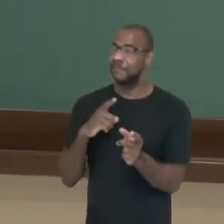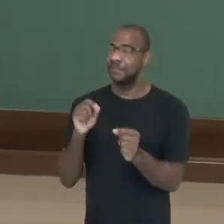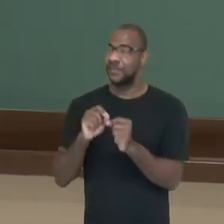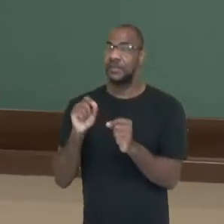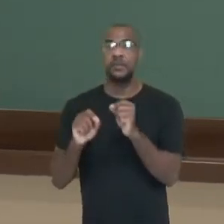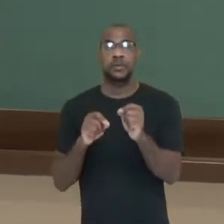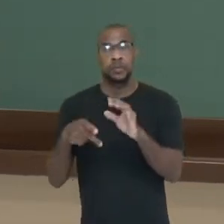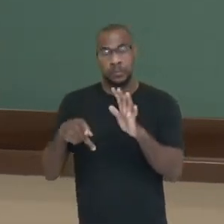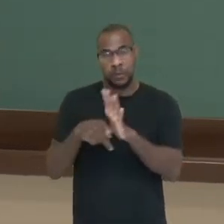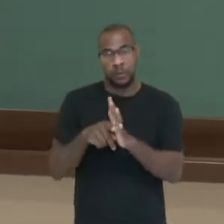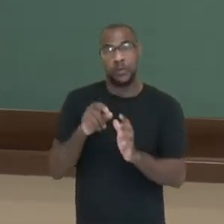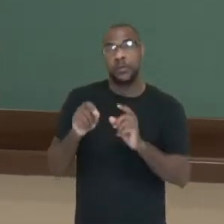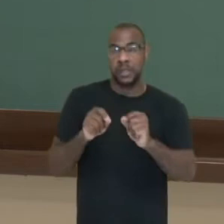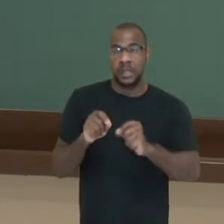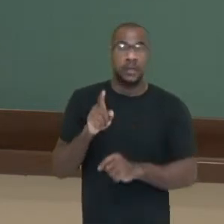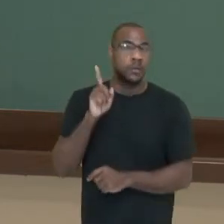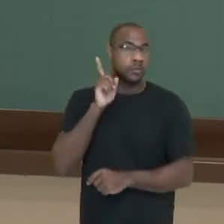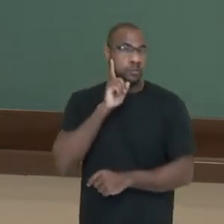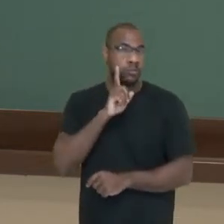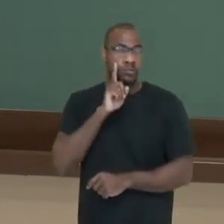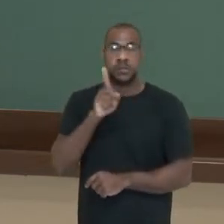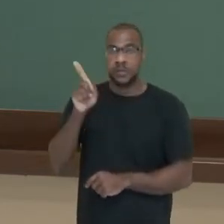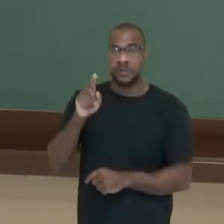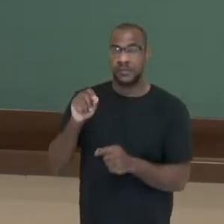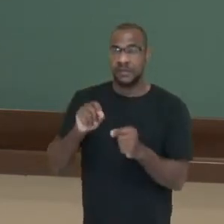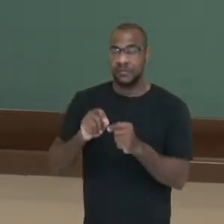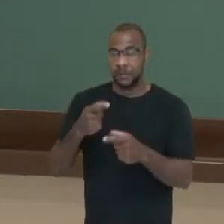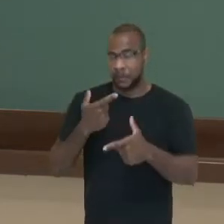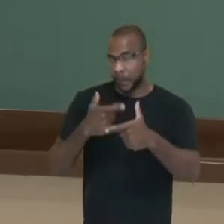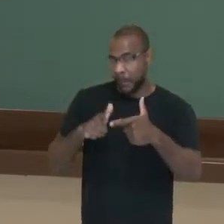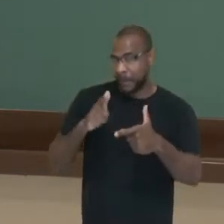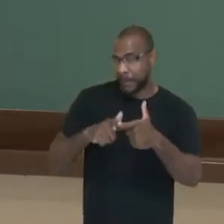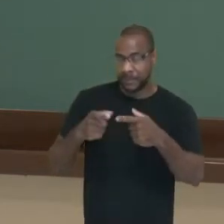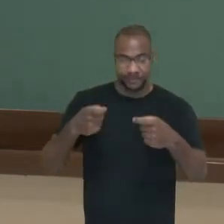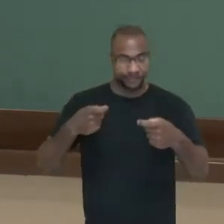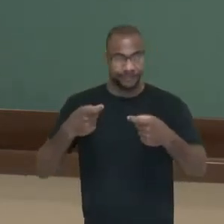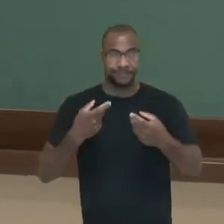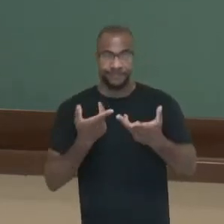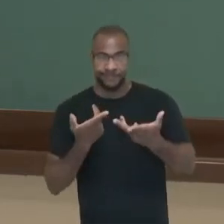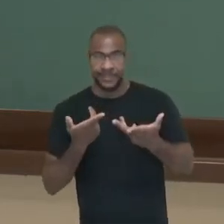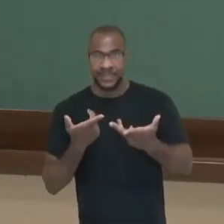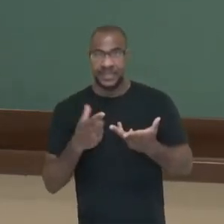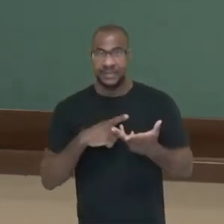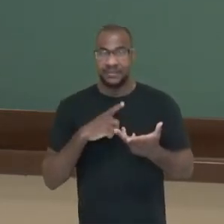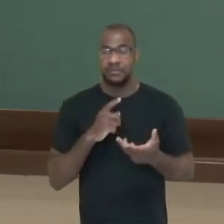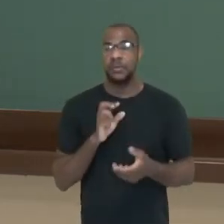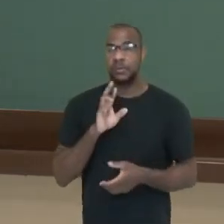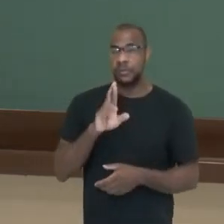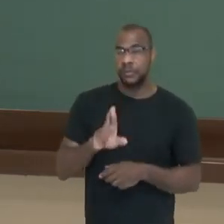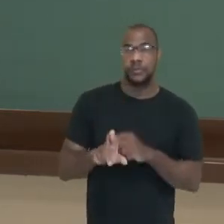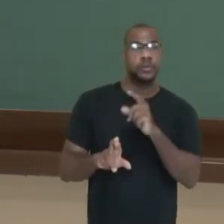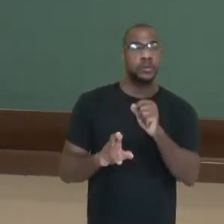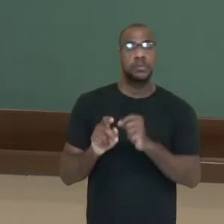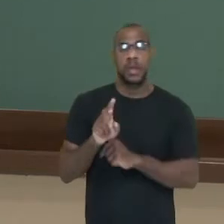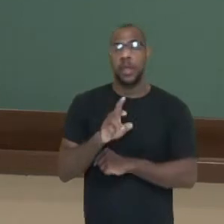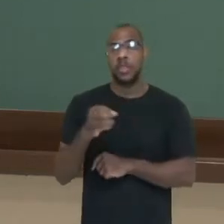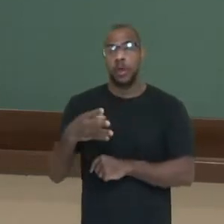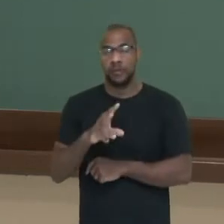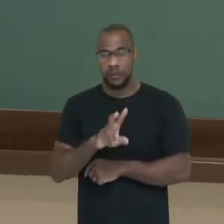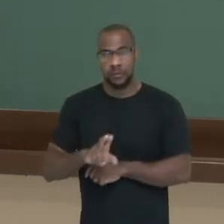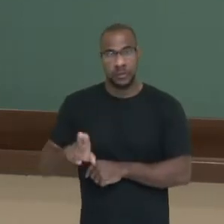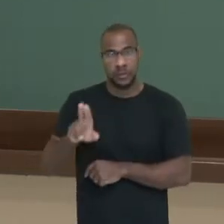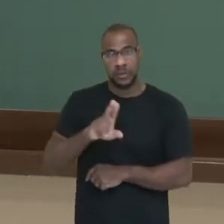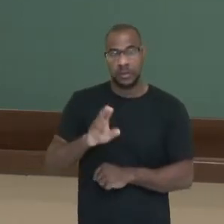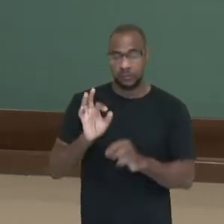o próprio povo norte-americano entrasse em conflito e que resultasse numa nova otimização e uma